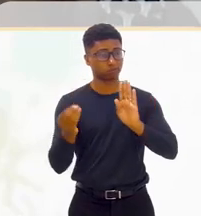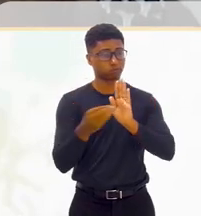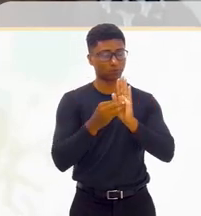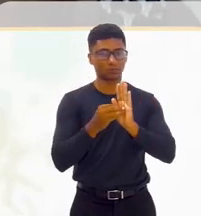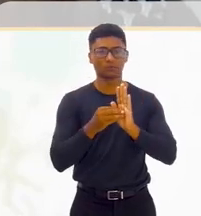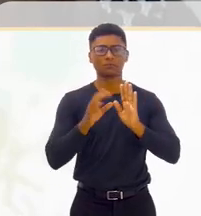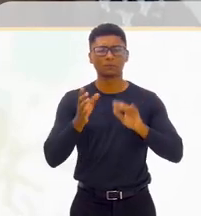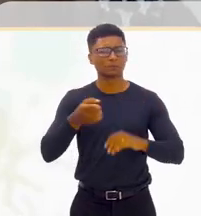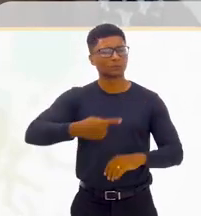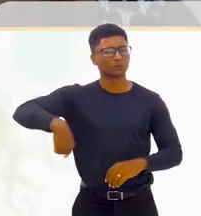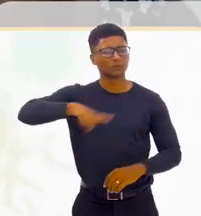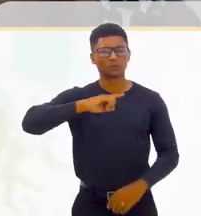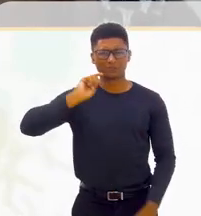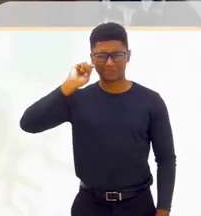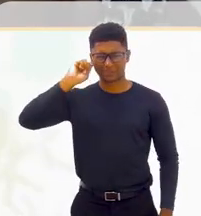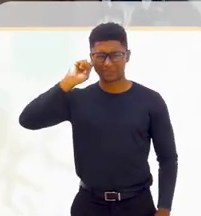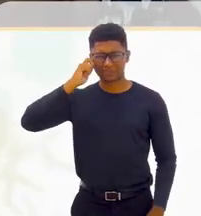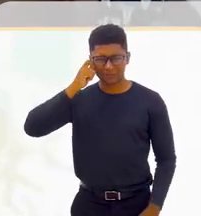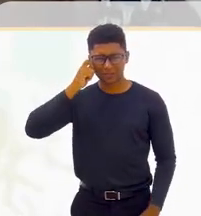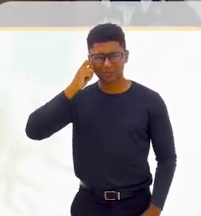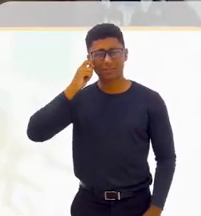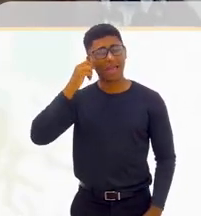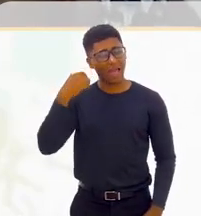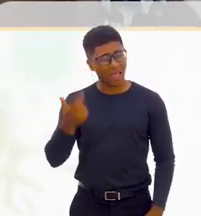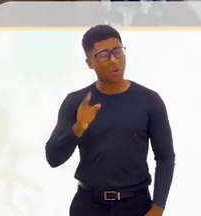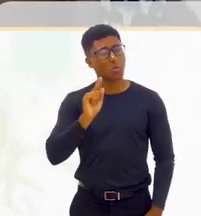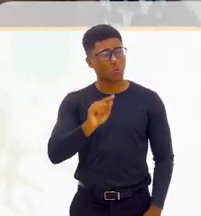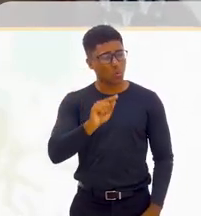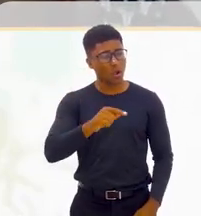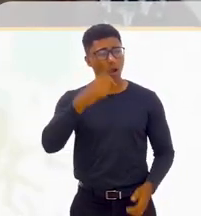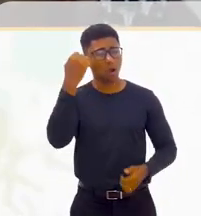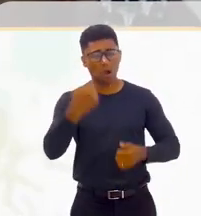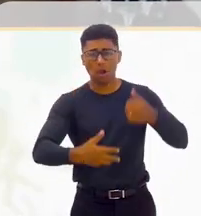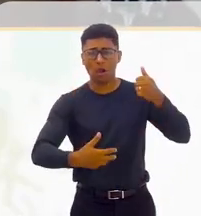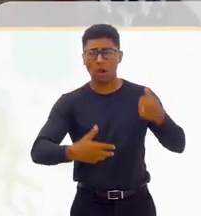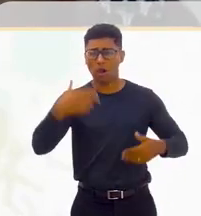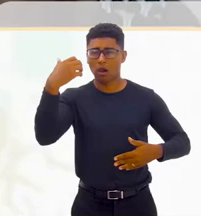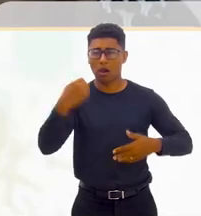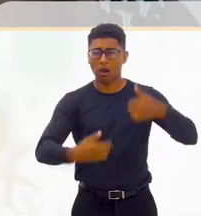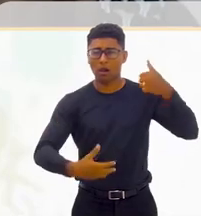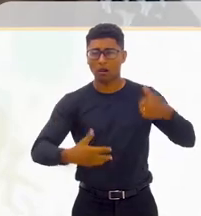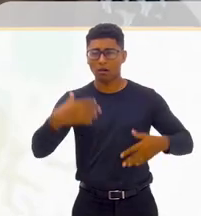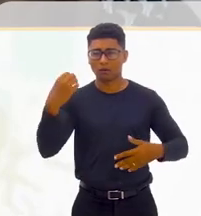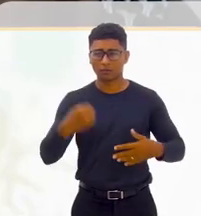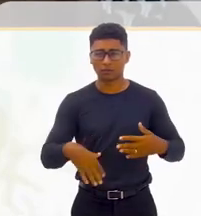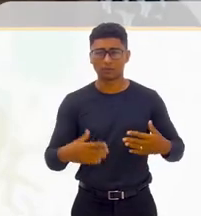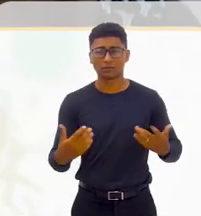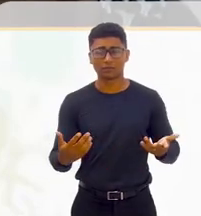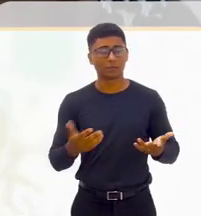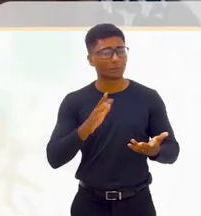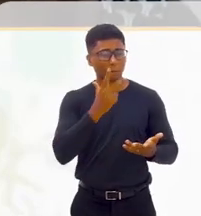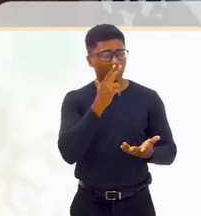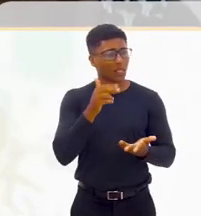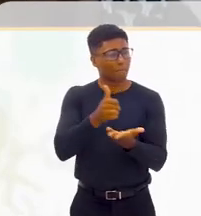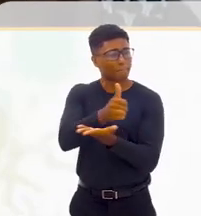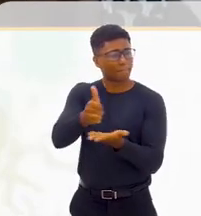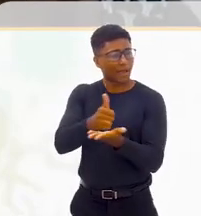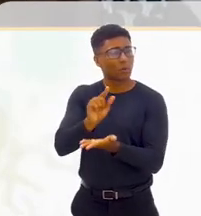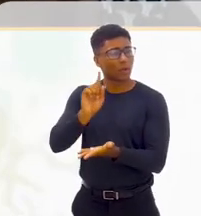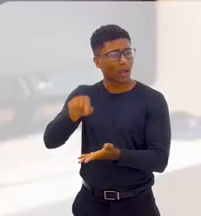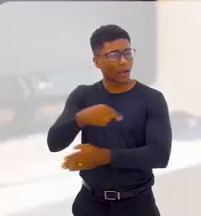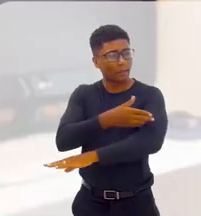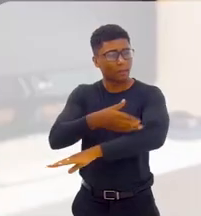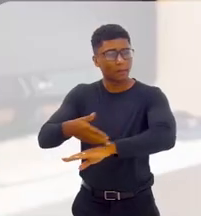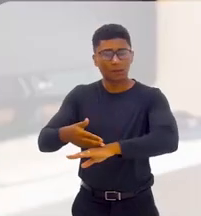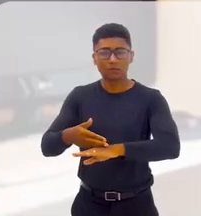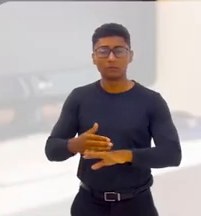dizia: não, mas para nós negros a situação é SSS. O protocolo foi feito com base em brancos.